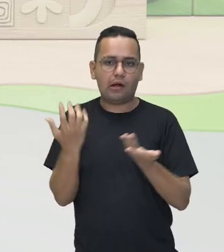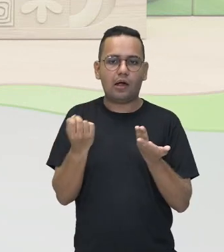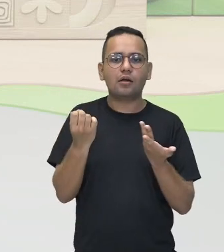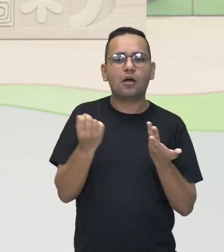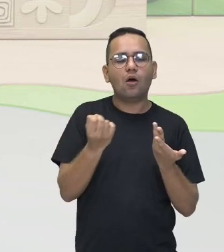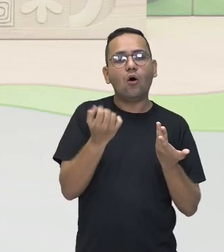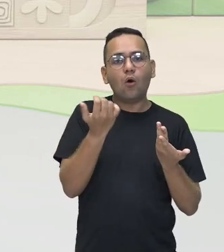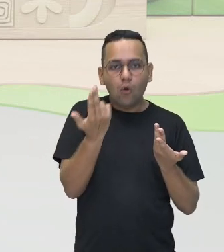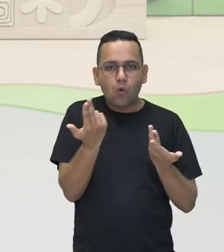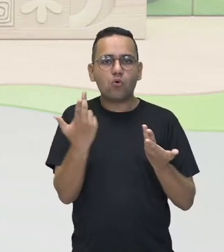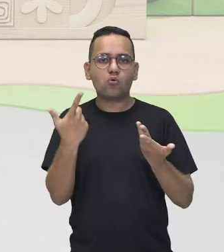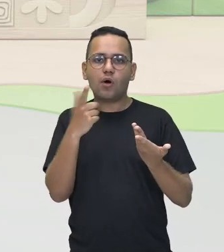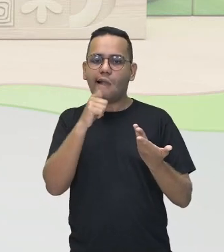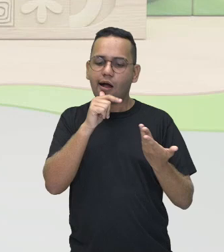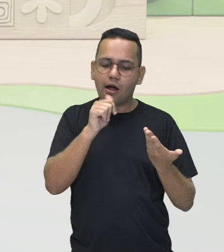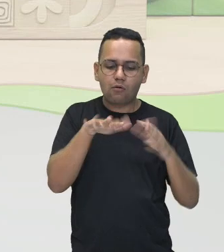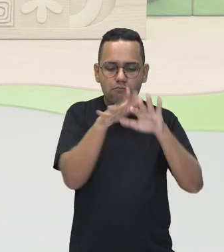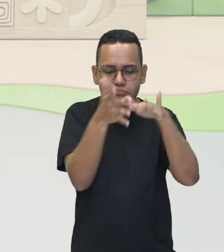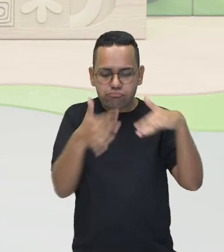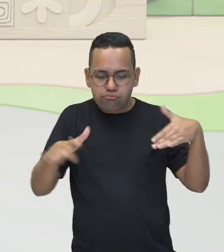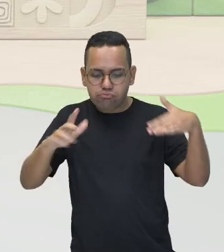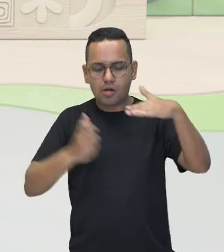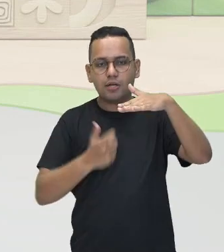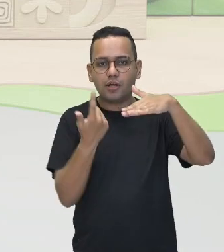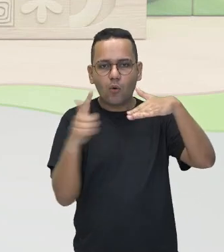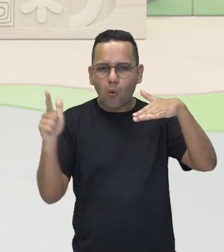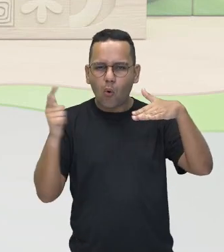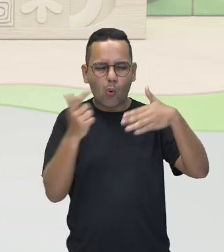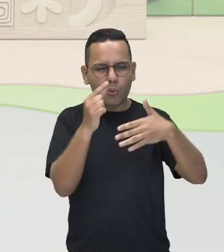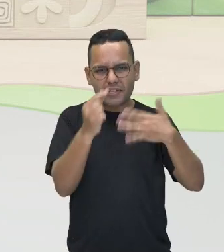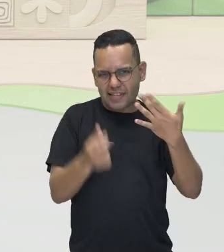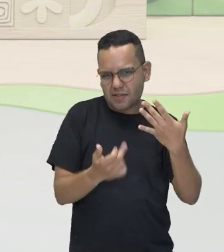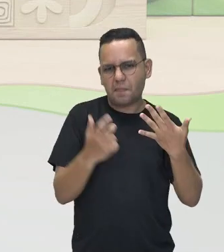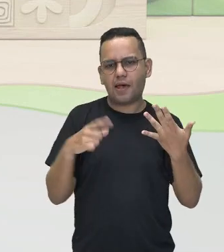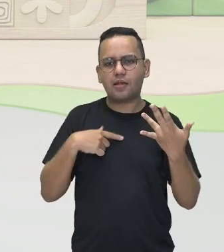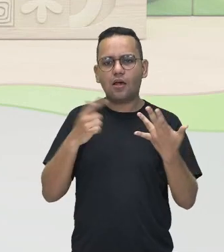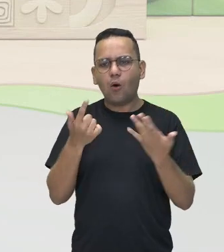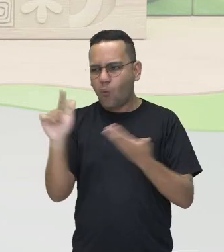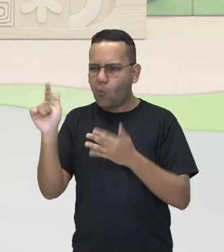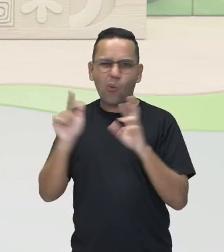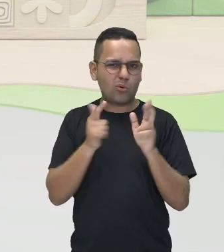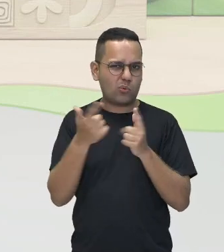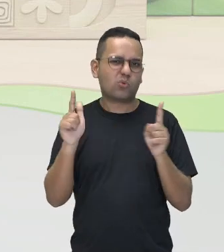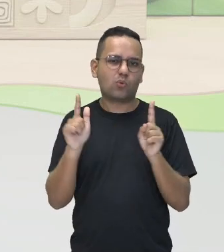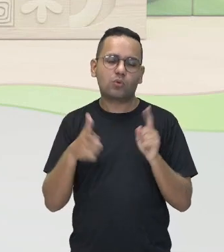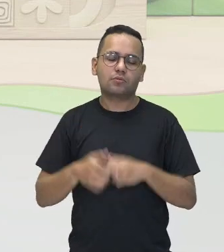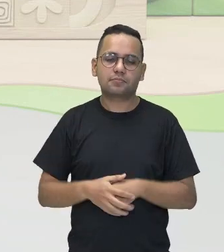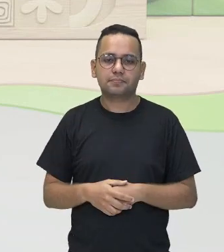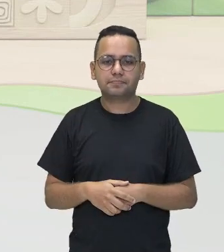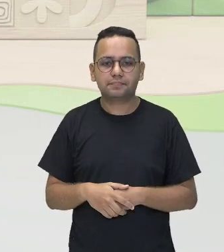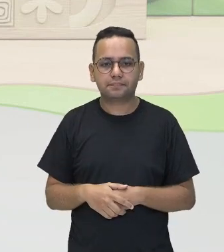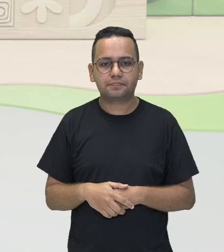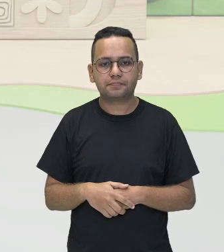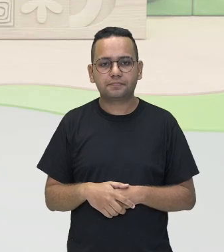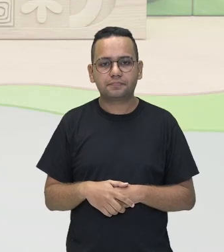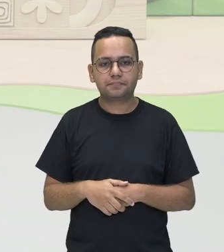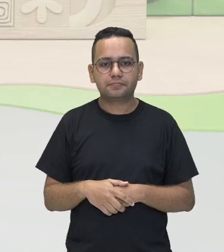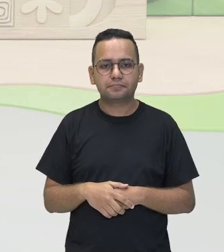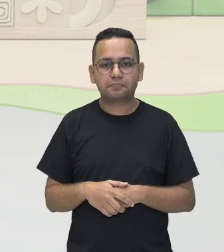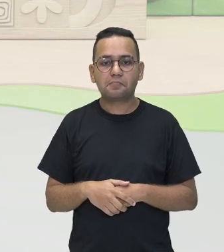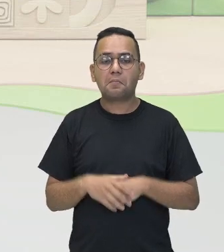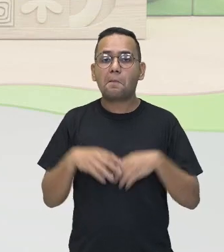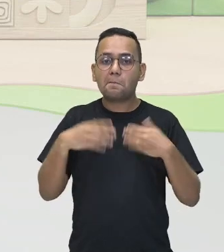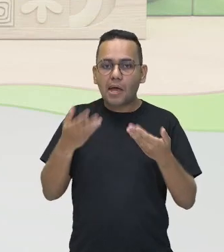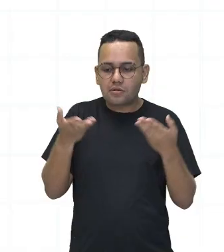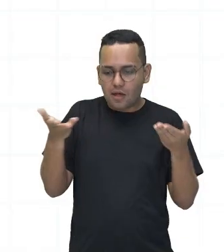da abelha com a flor, são exemplos de relações ecológicas. E essas relações